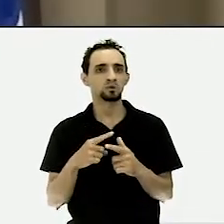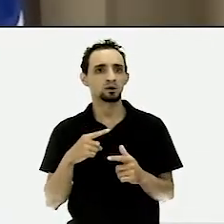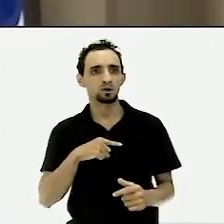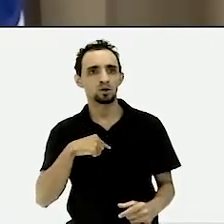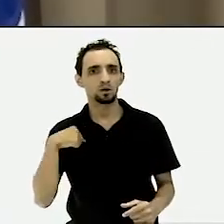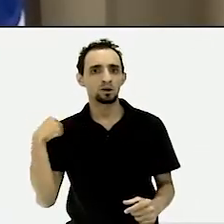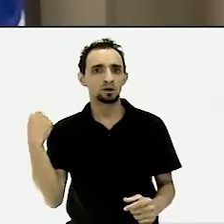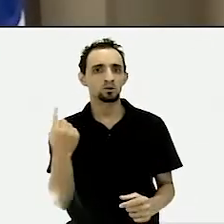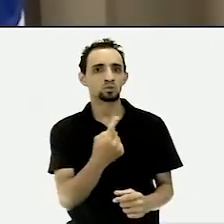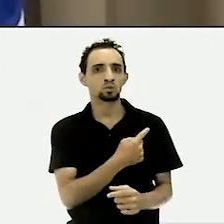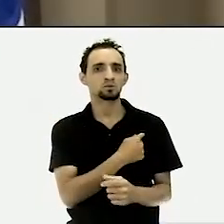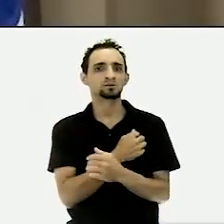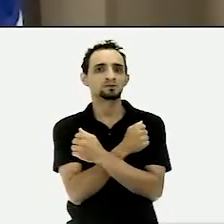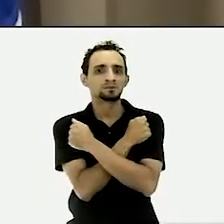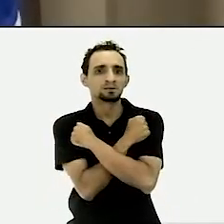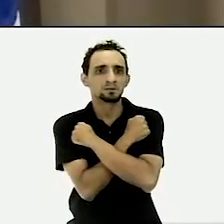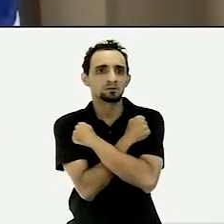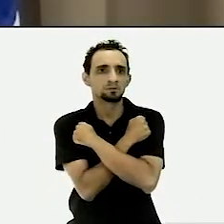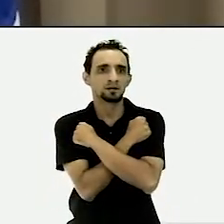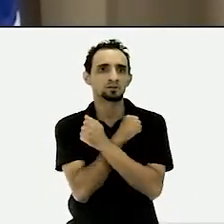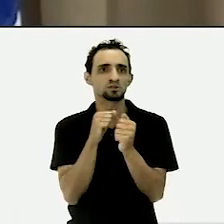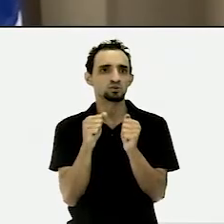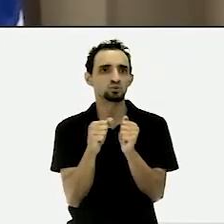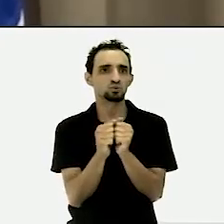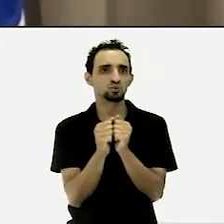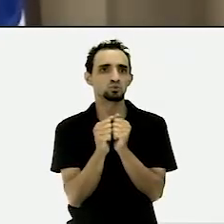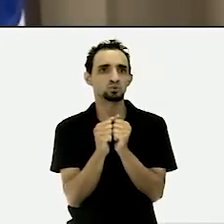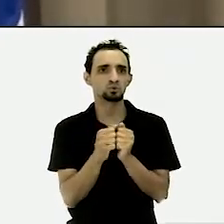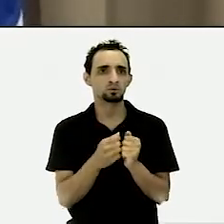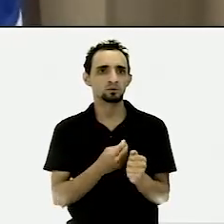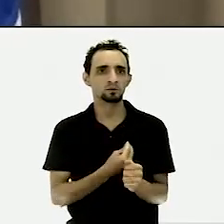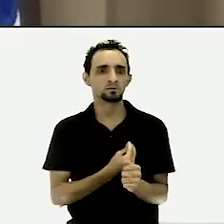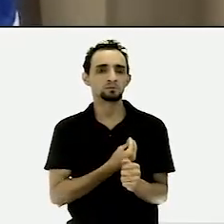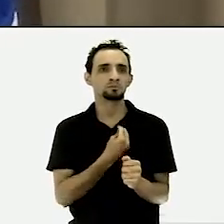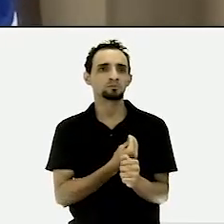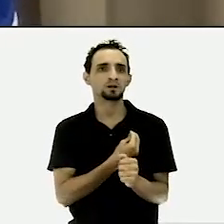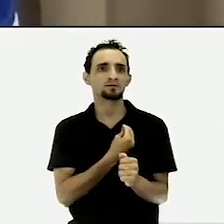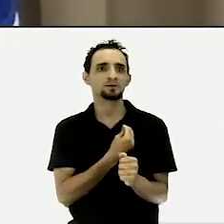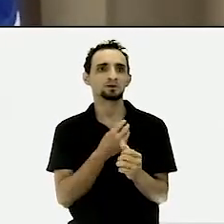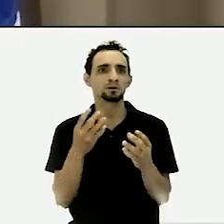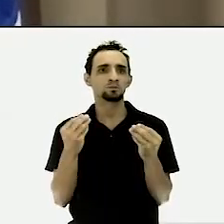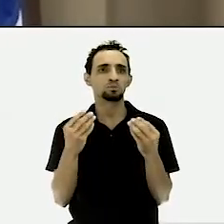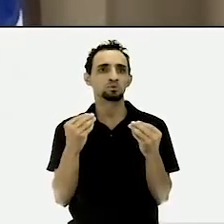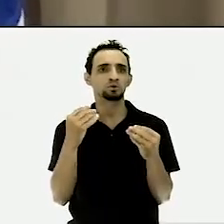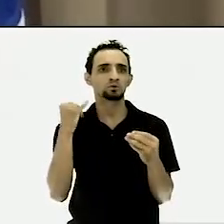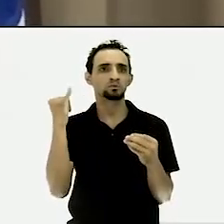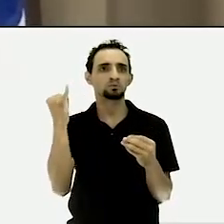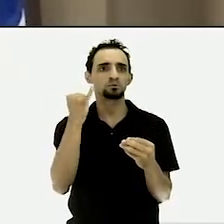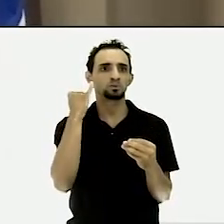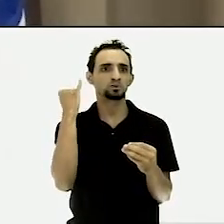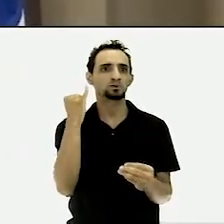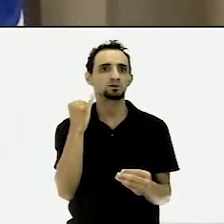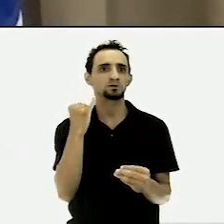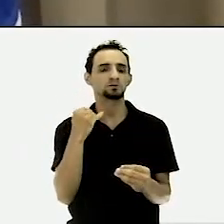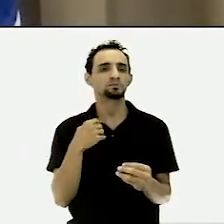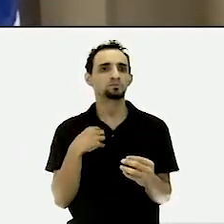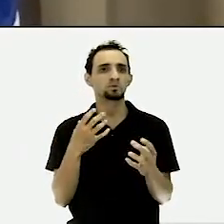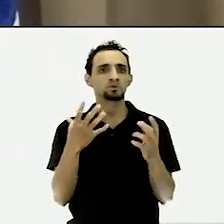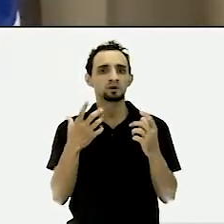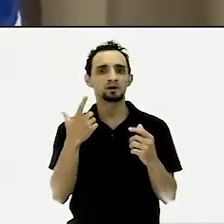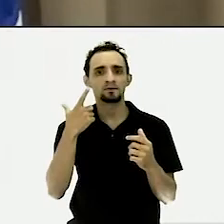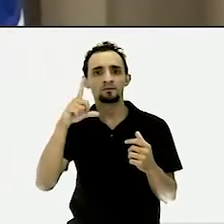só no RECAP, mas na nossa saúde também, que é muito importante. Eu quero falar aqui um assunto